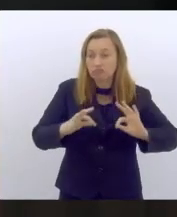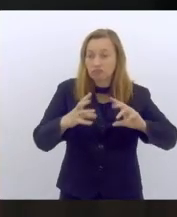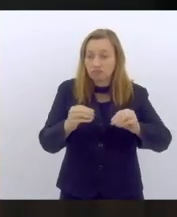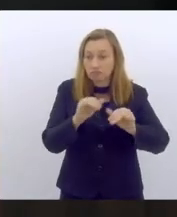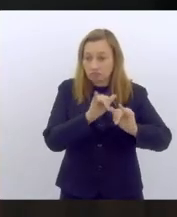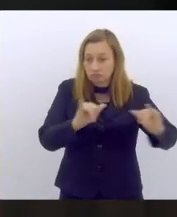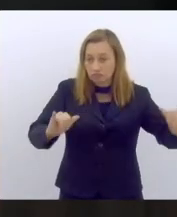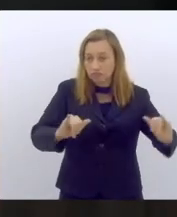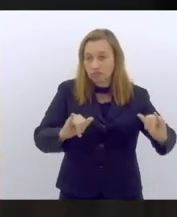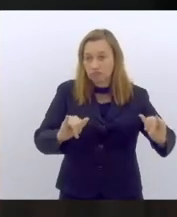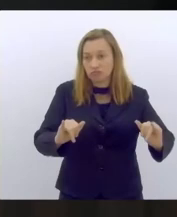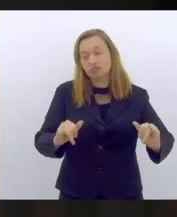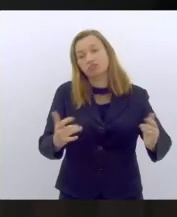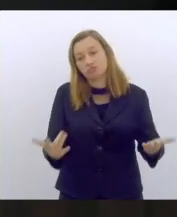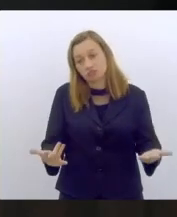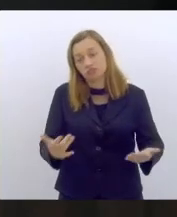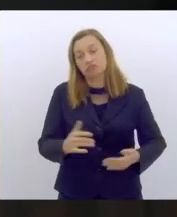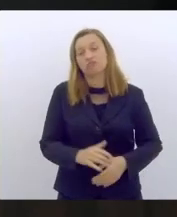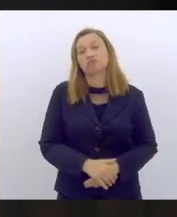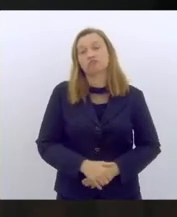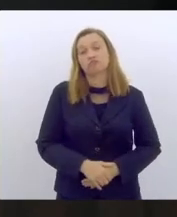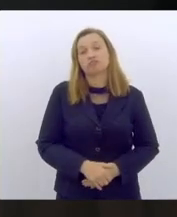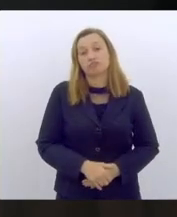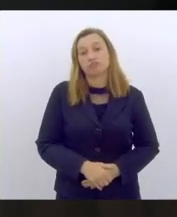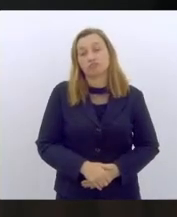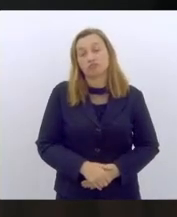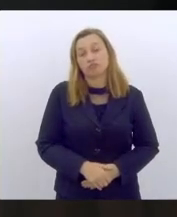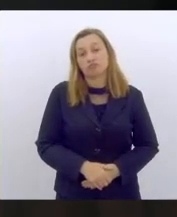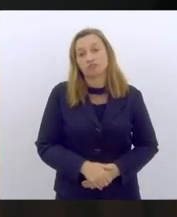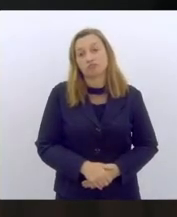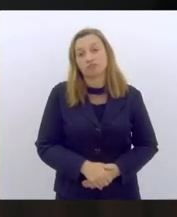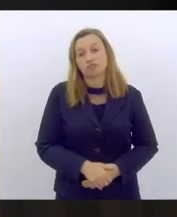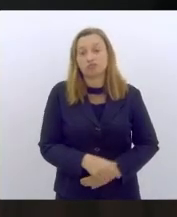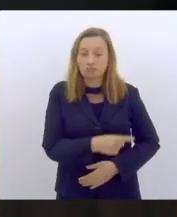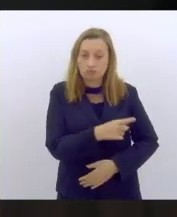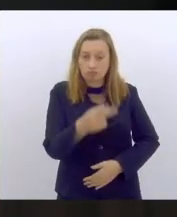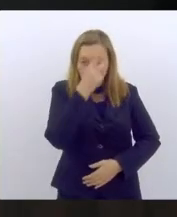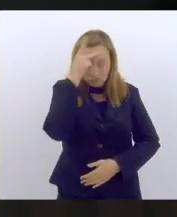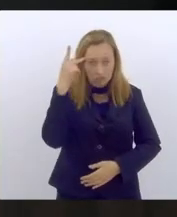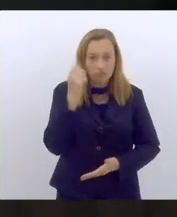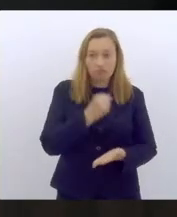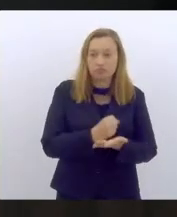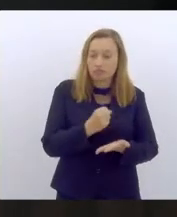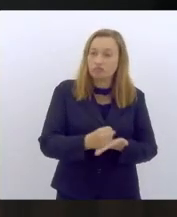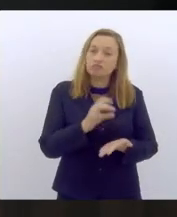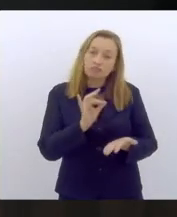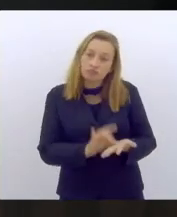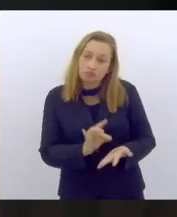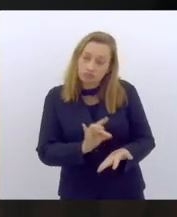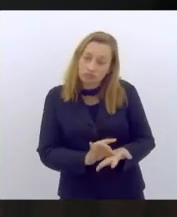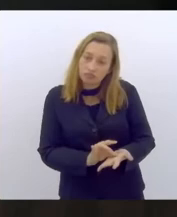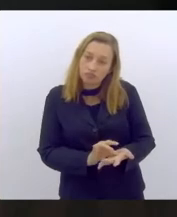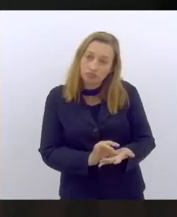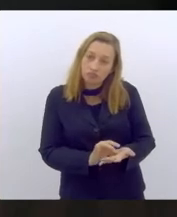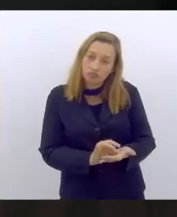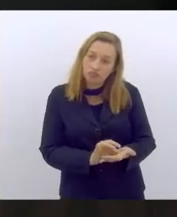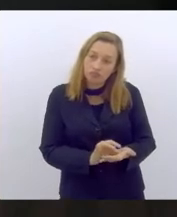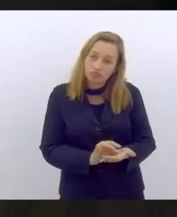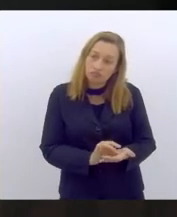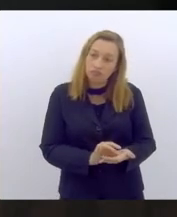noticiado indícios de que esses essas pessoas contratadas Na verdade são